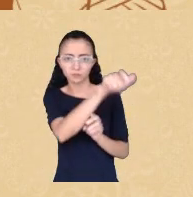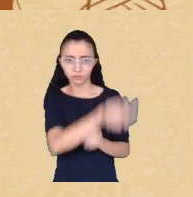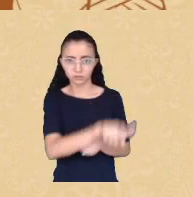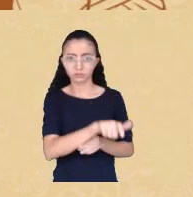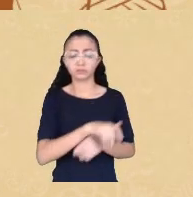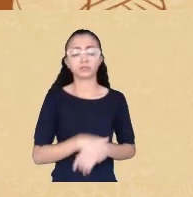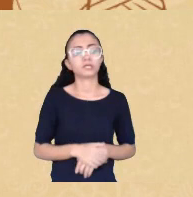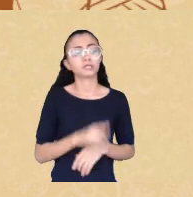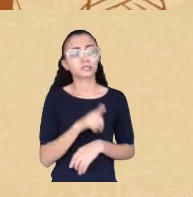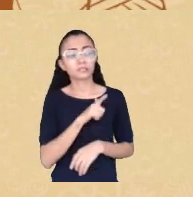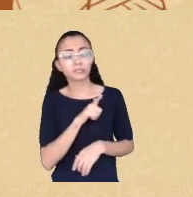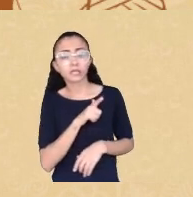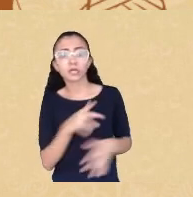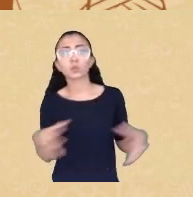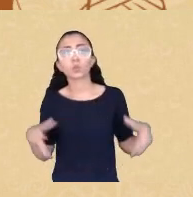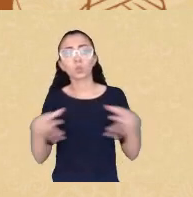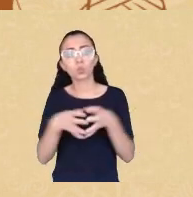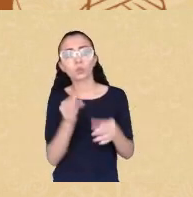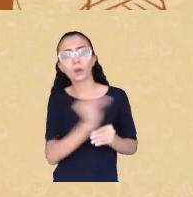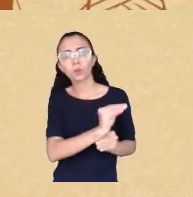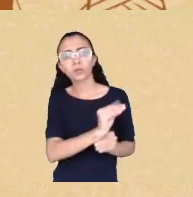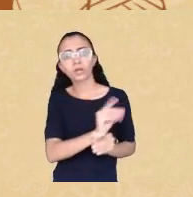rede de cuidados. Então,